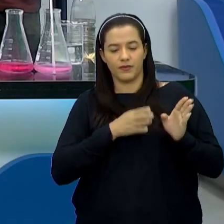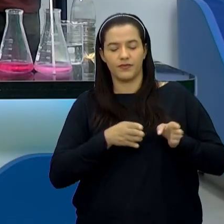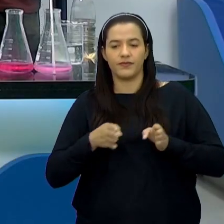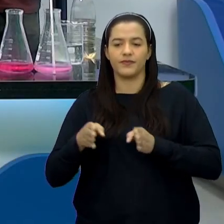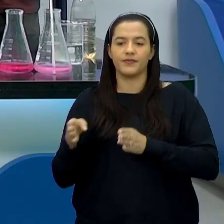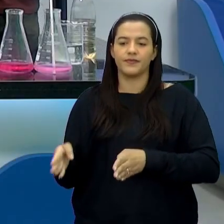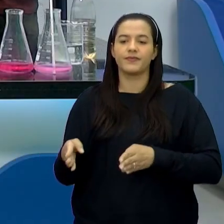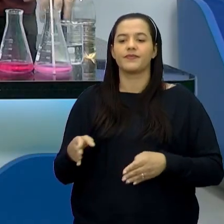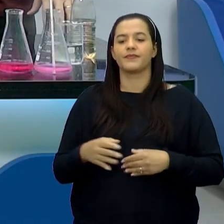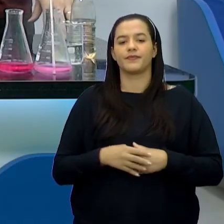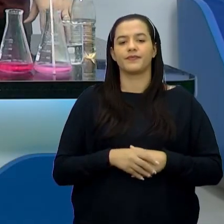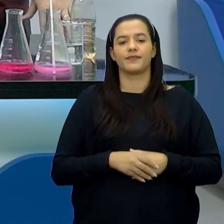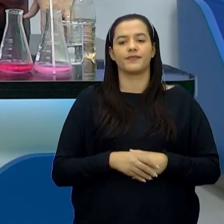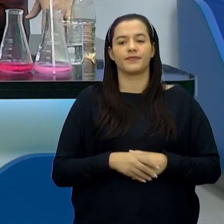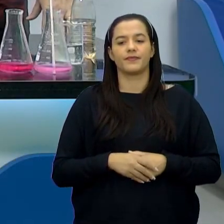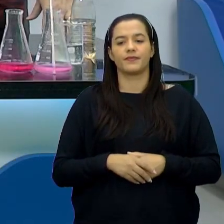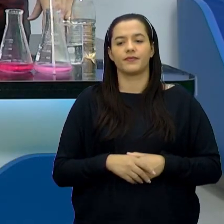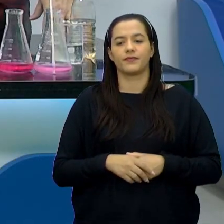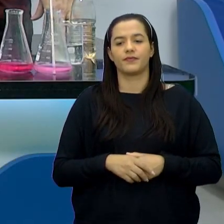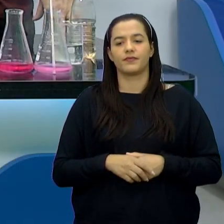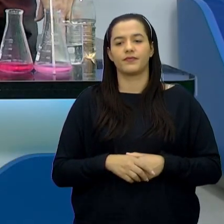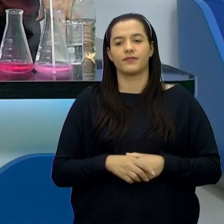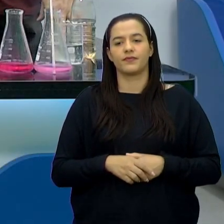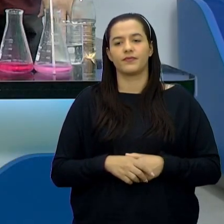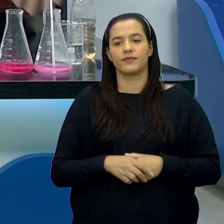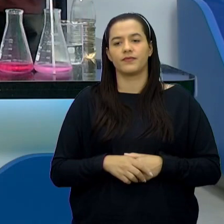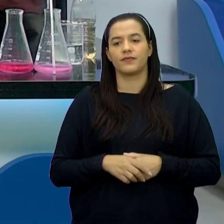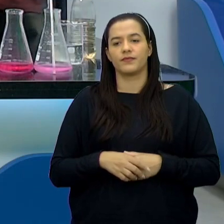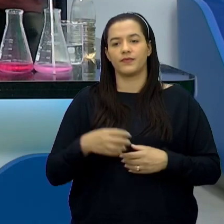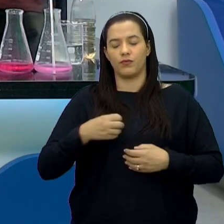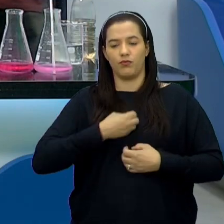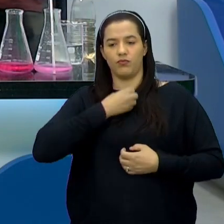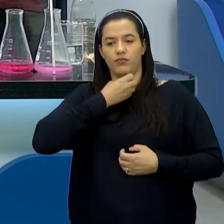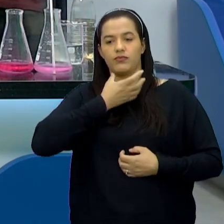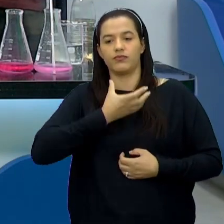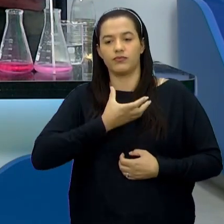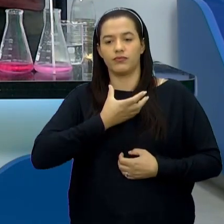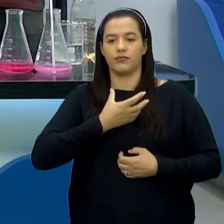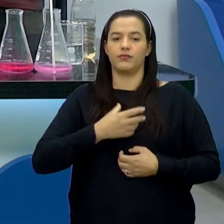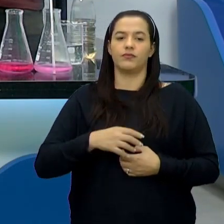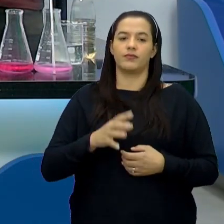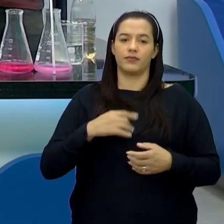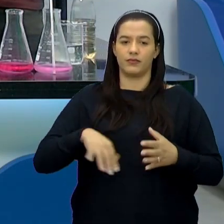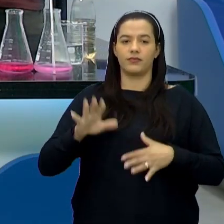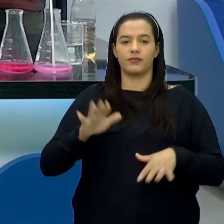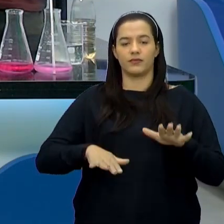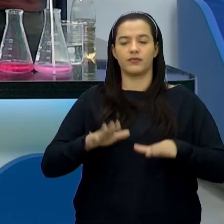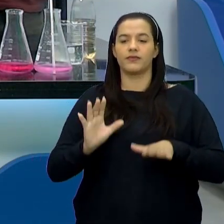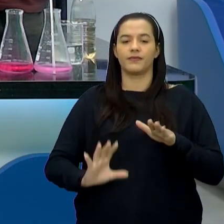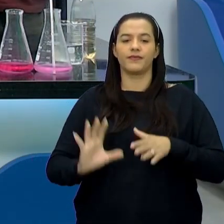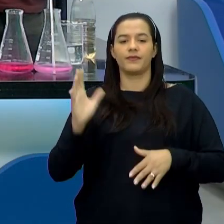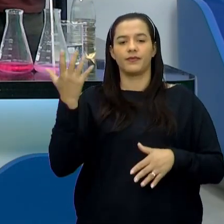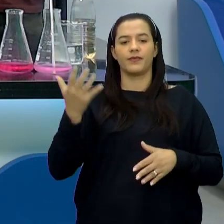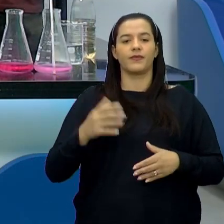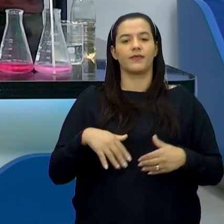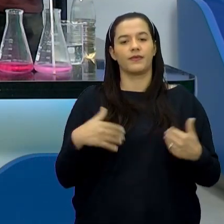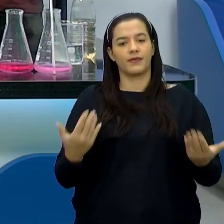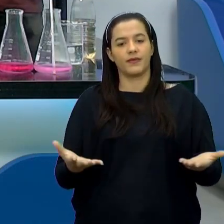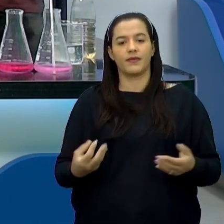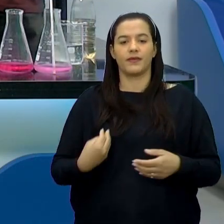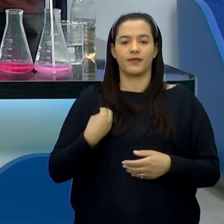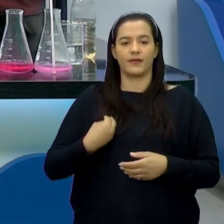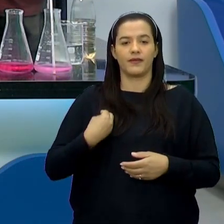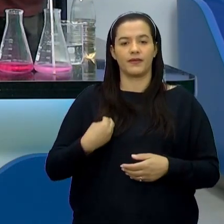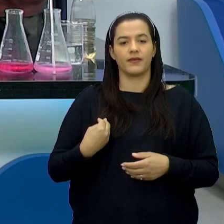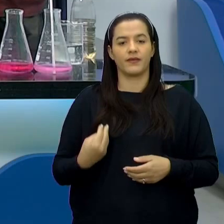regularizando. exatamente, tá? E soltando um arroto lá, não sei Acontece, né? É da então, vida, né? mas